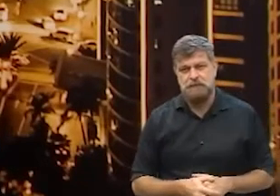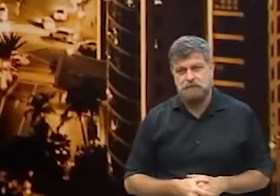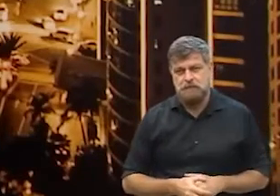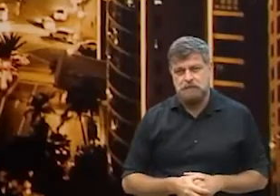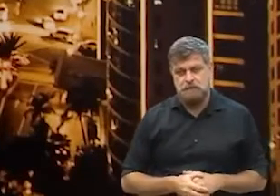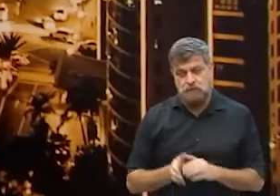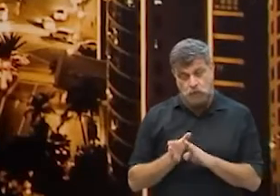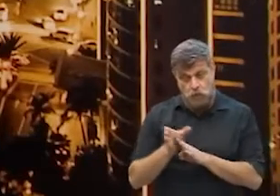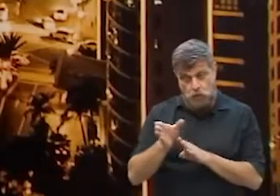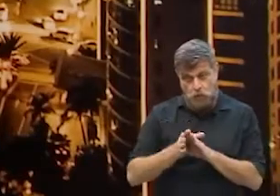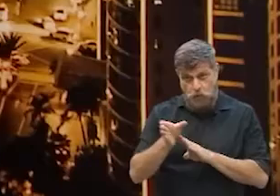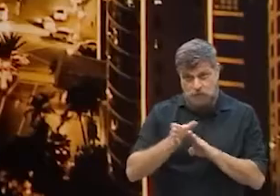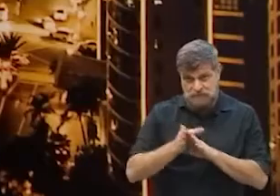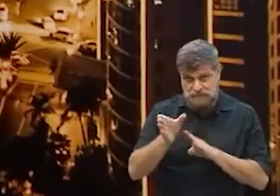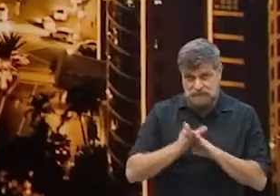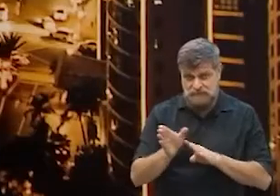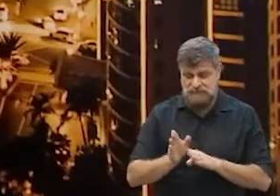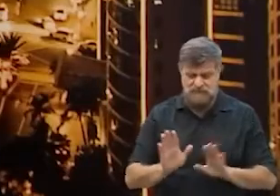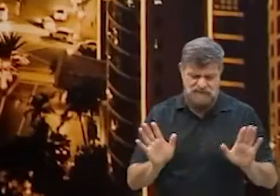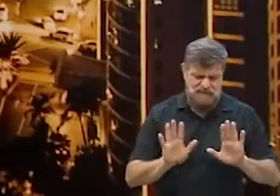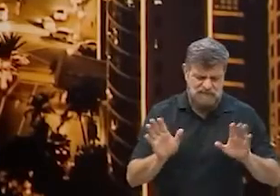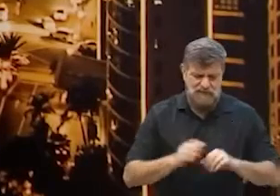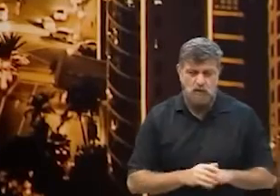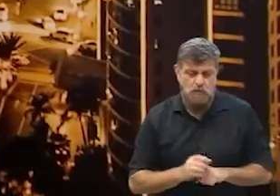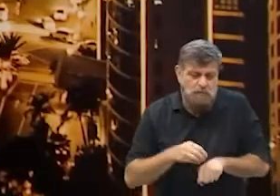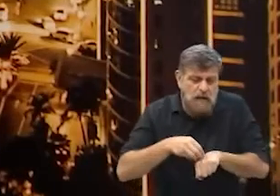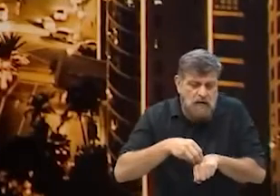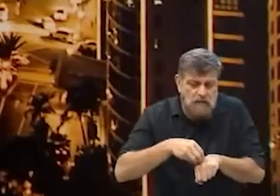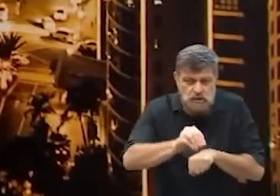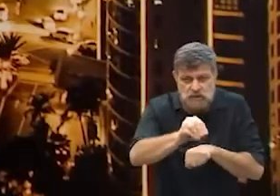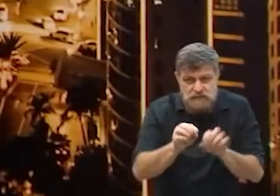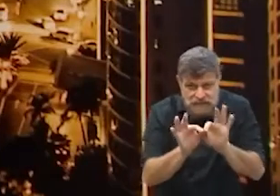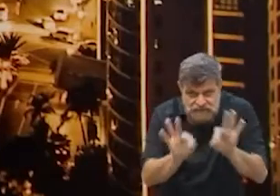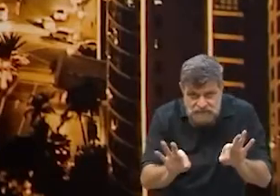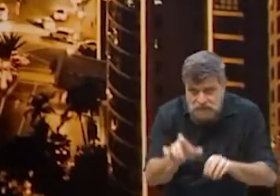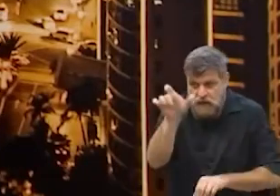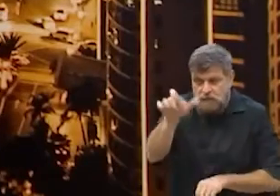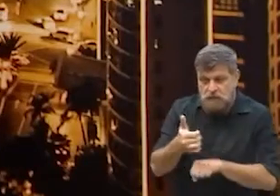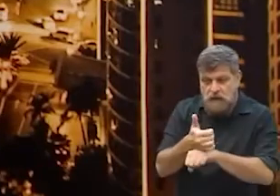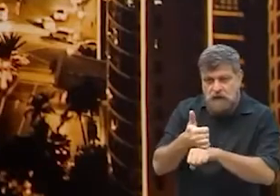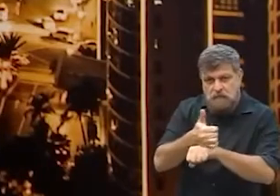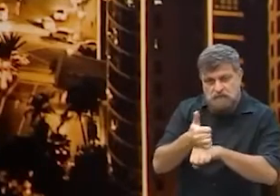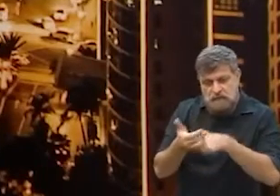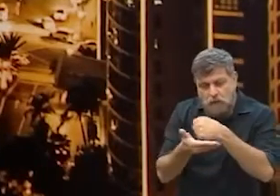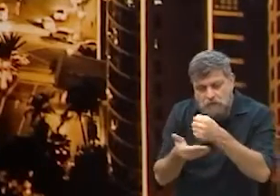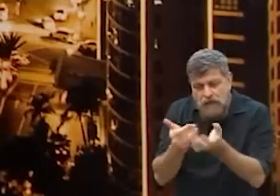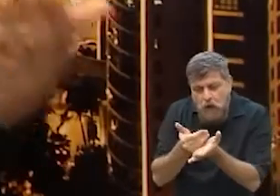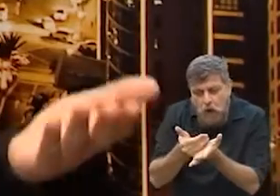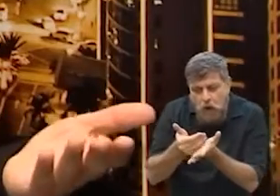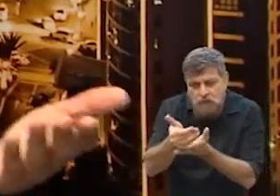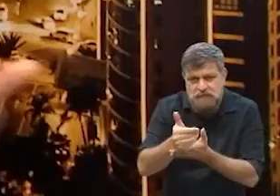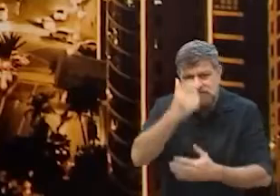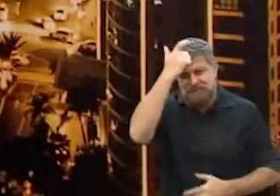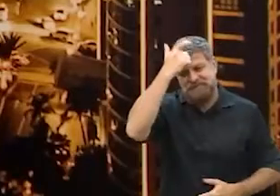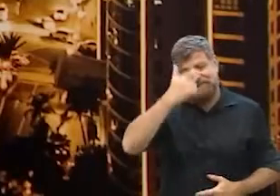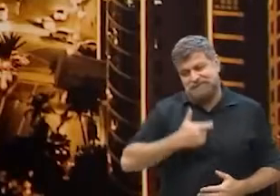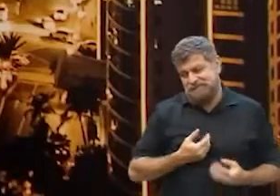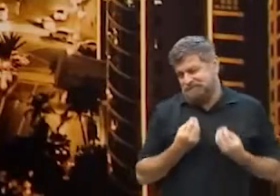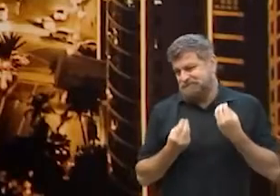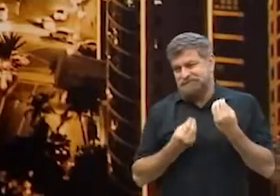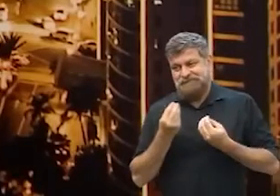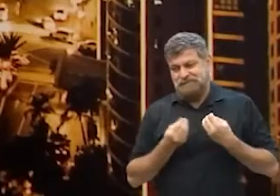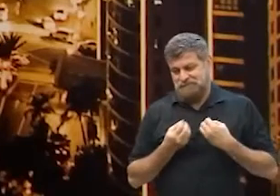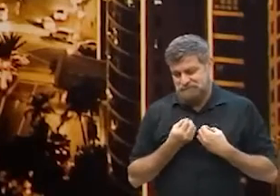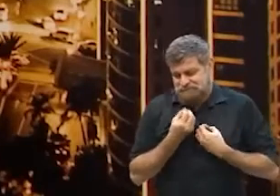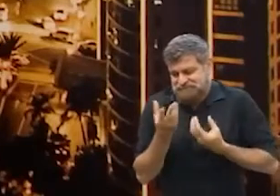um conselho, ou não, nem conselho, uma dica para quem está começando na profissão, que essa profissão eu sou suspeito de falar,